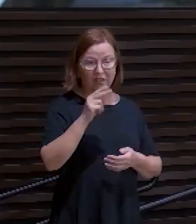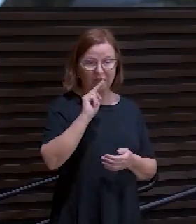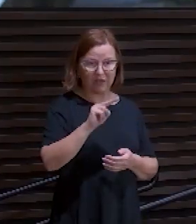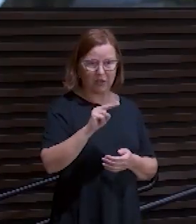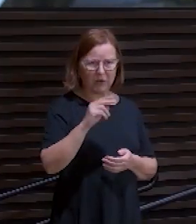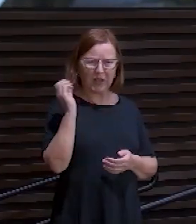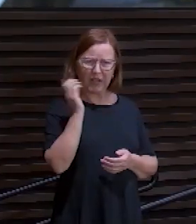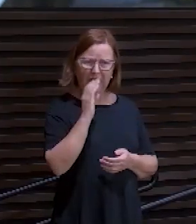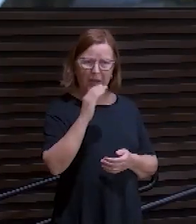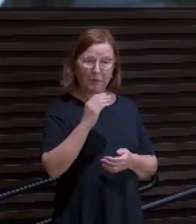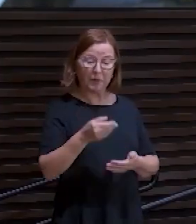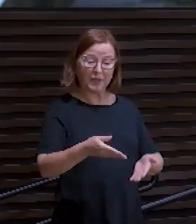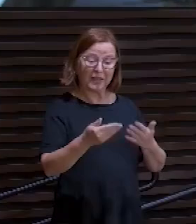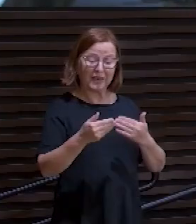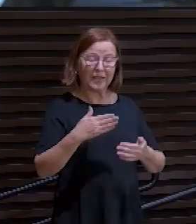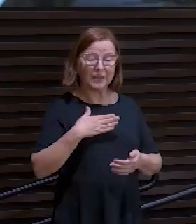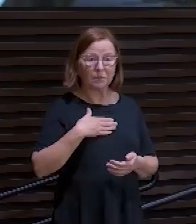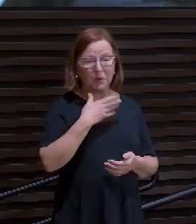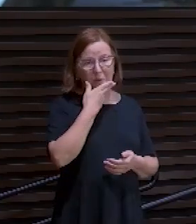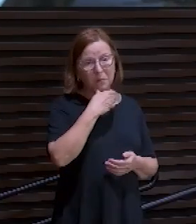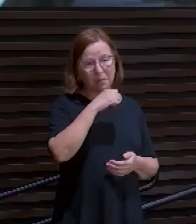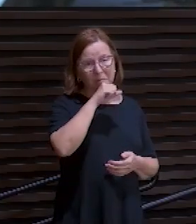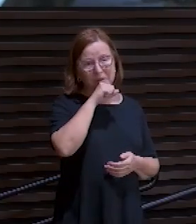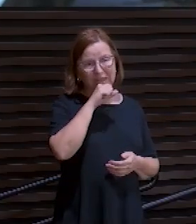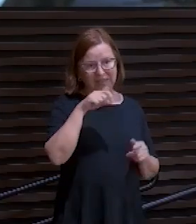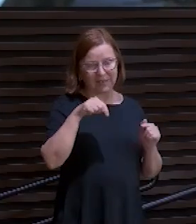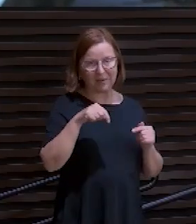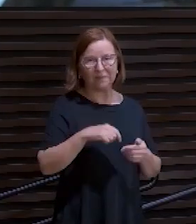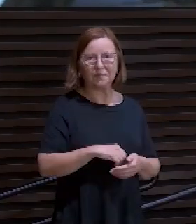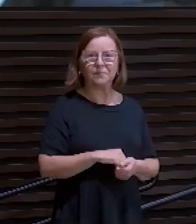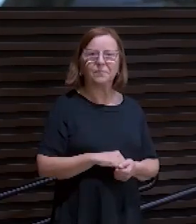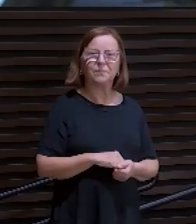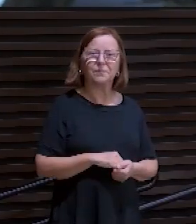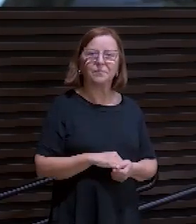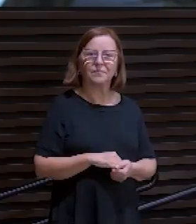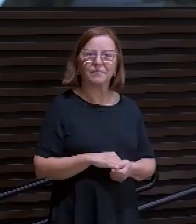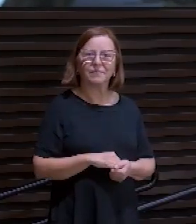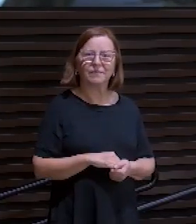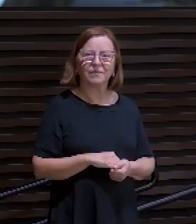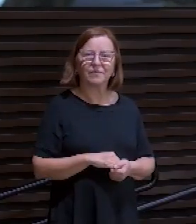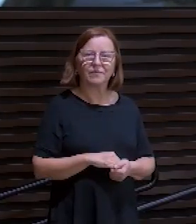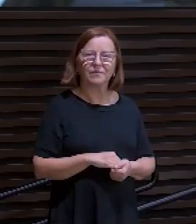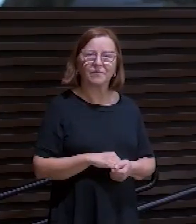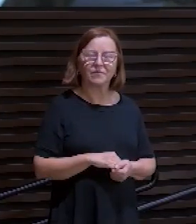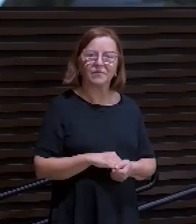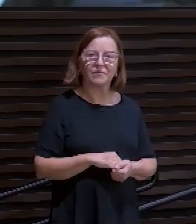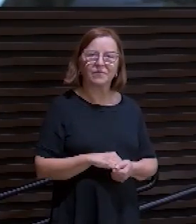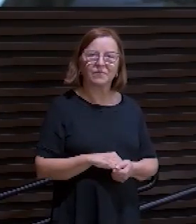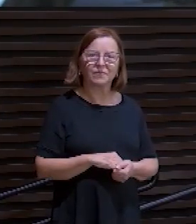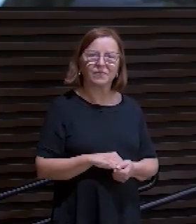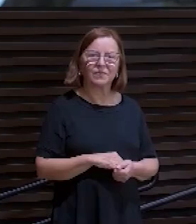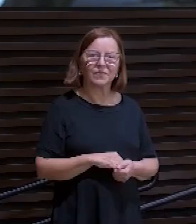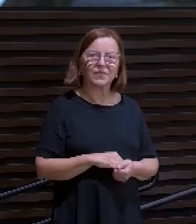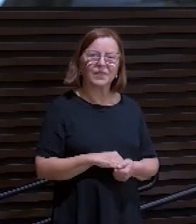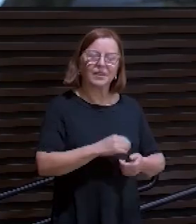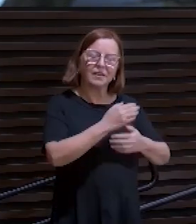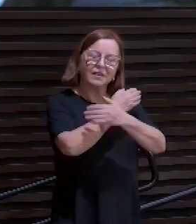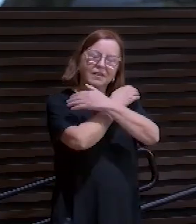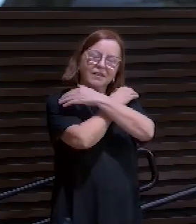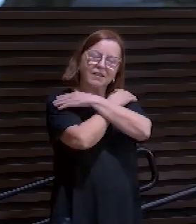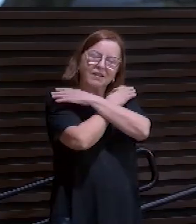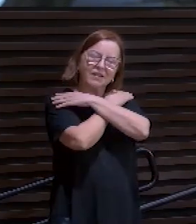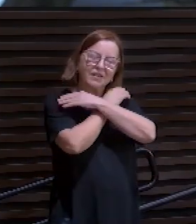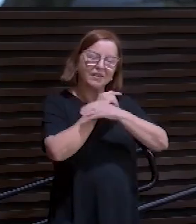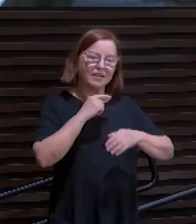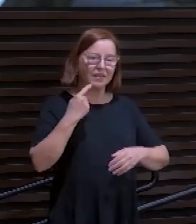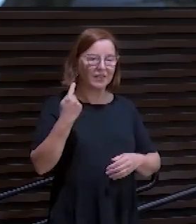aqui. E agora, ele diz, verso 14: e lançando-se ao pescoço de Benjamim, seu irmão,